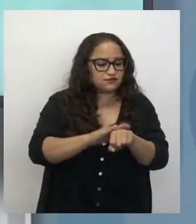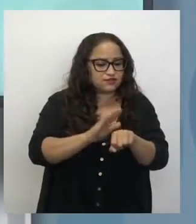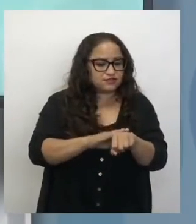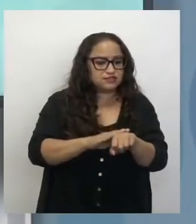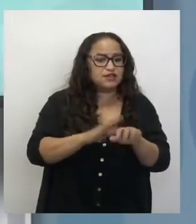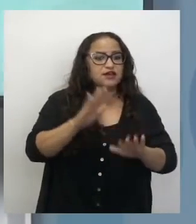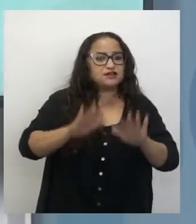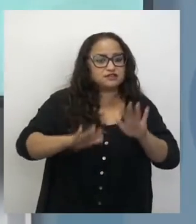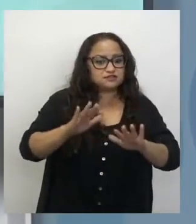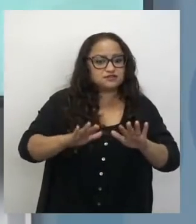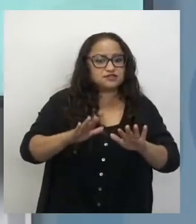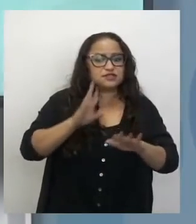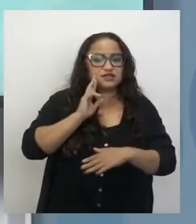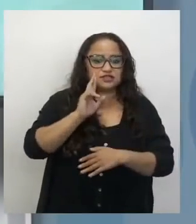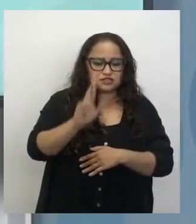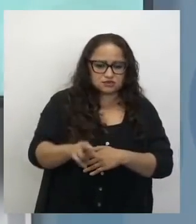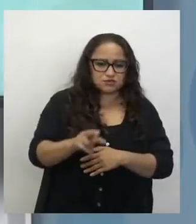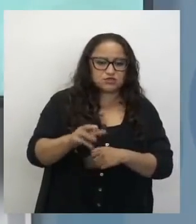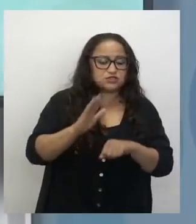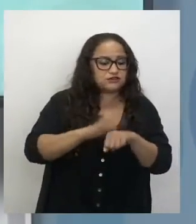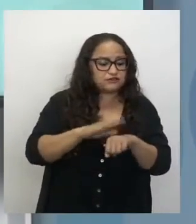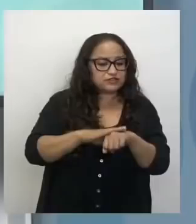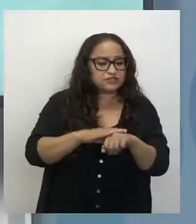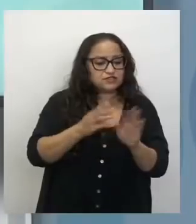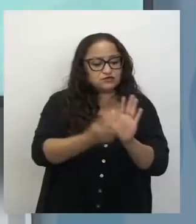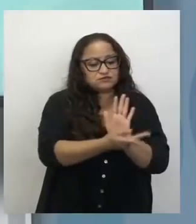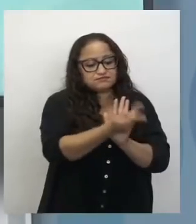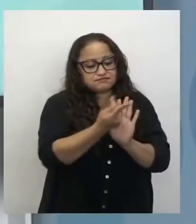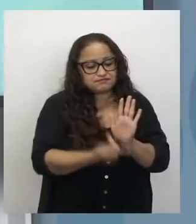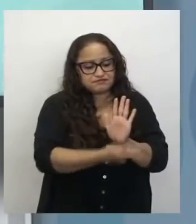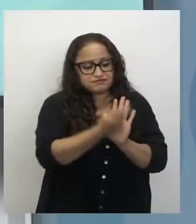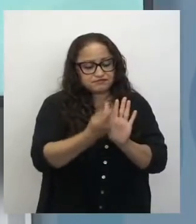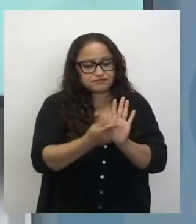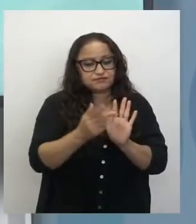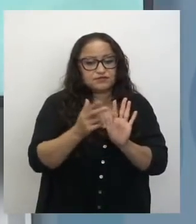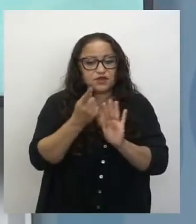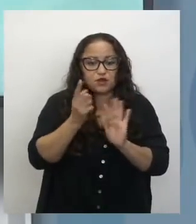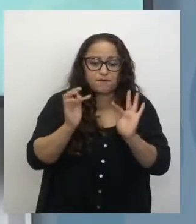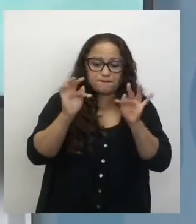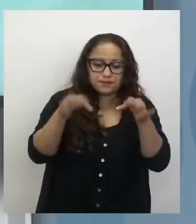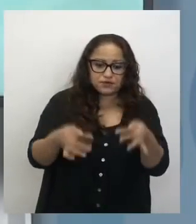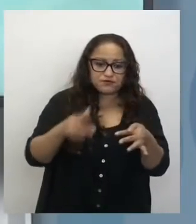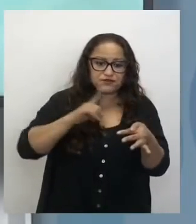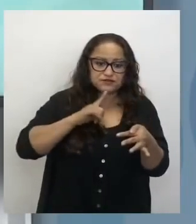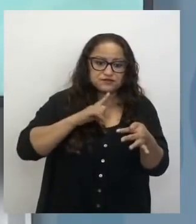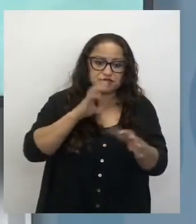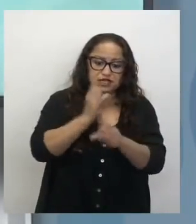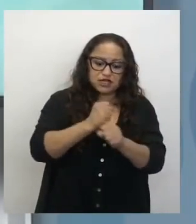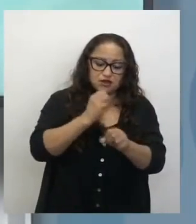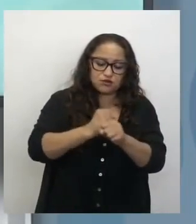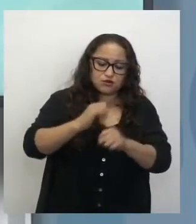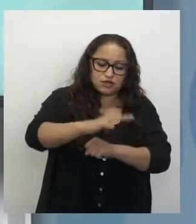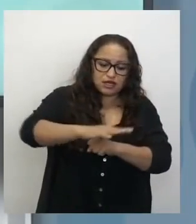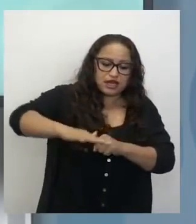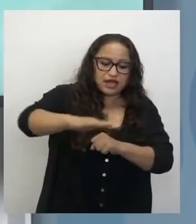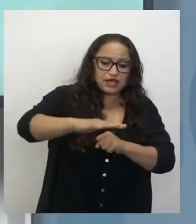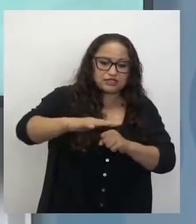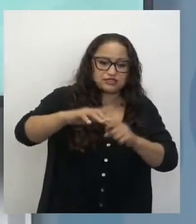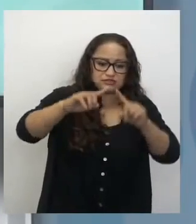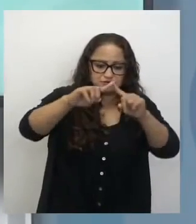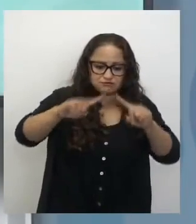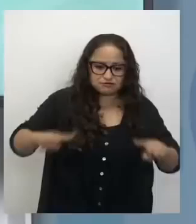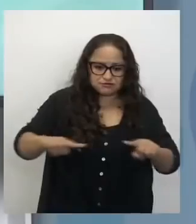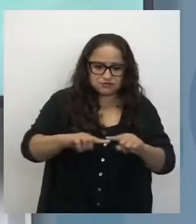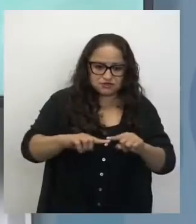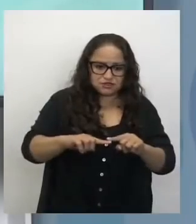das respostas saem desses desenhos aí. E por último, a gente vai calcular a área. Hoje a gente vai calcular a área do triângulo. A área